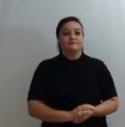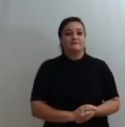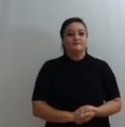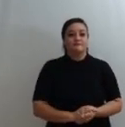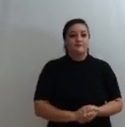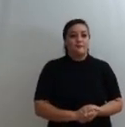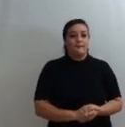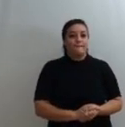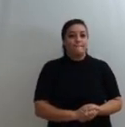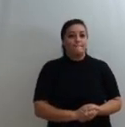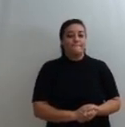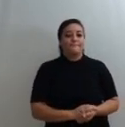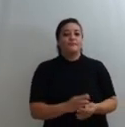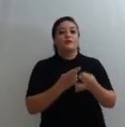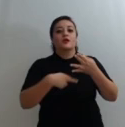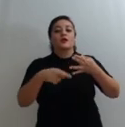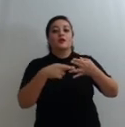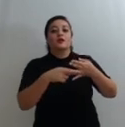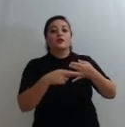O recurso especial